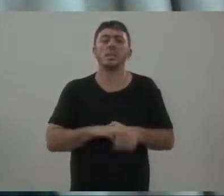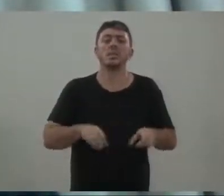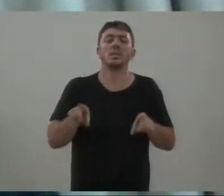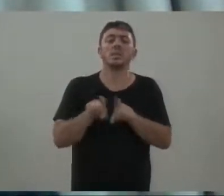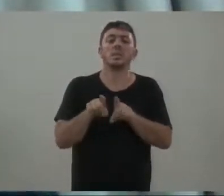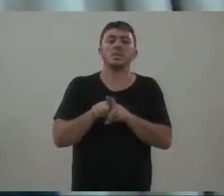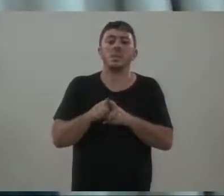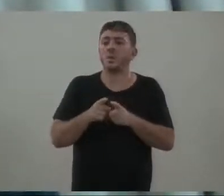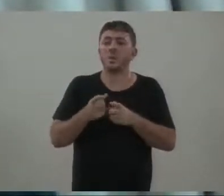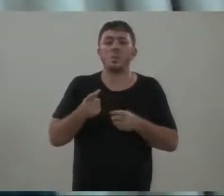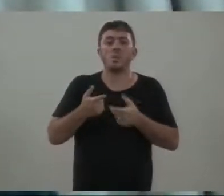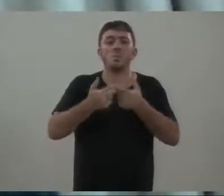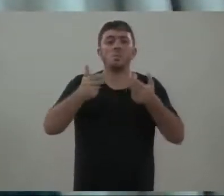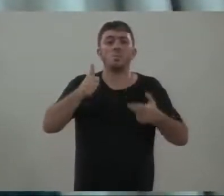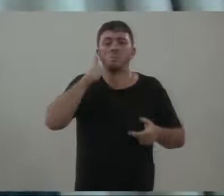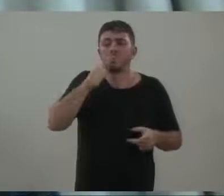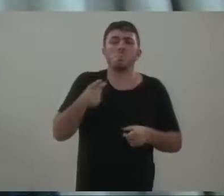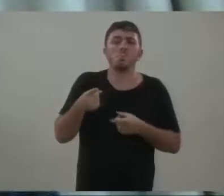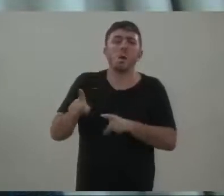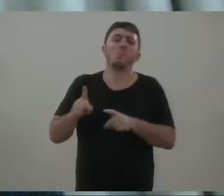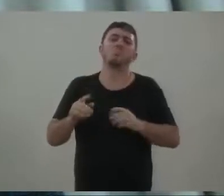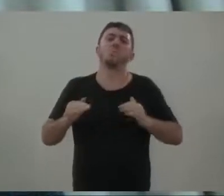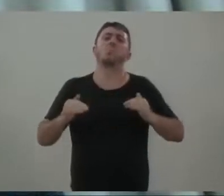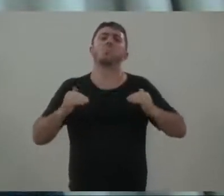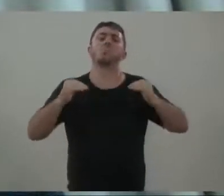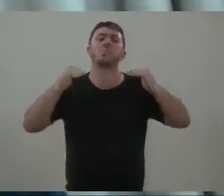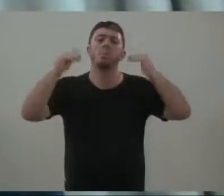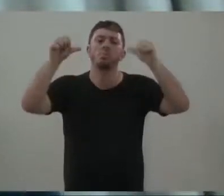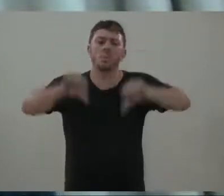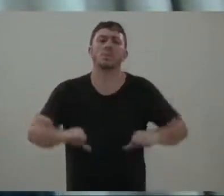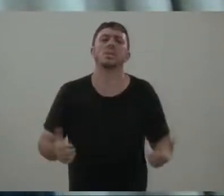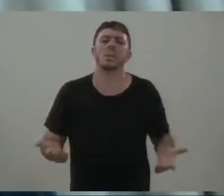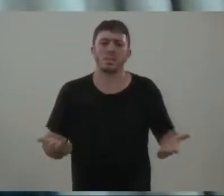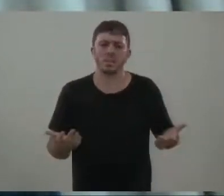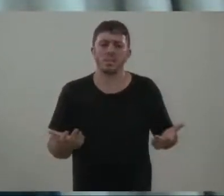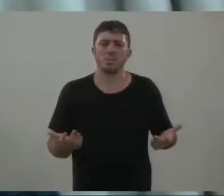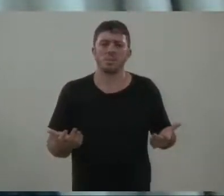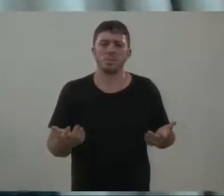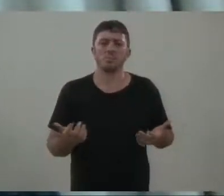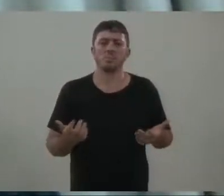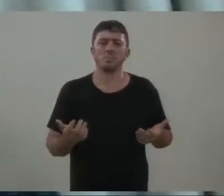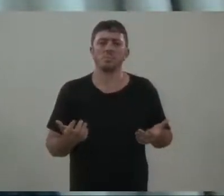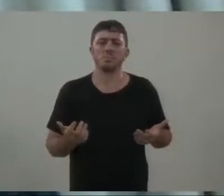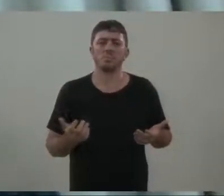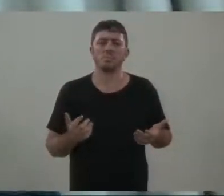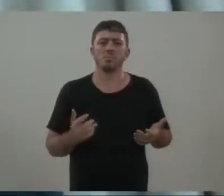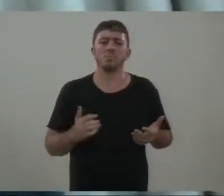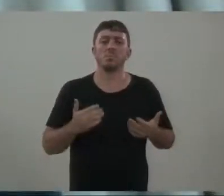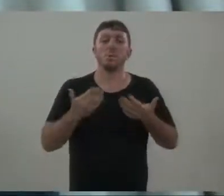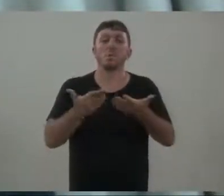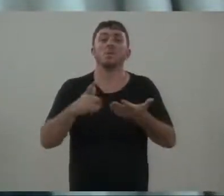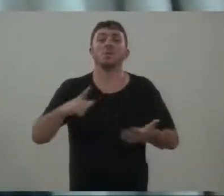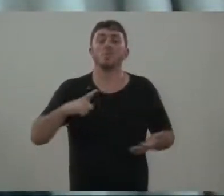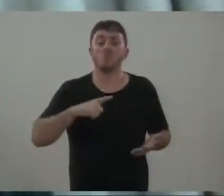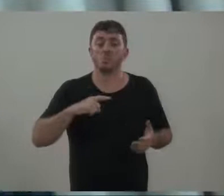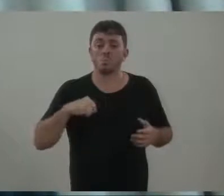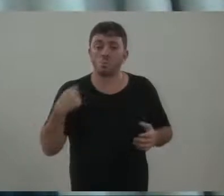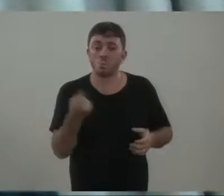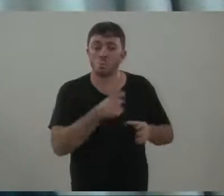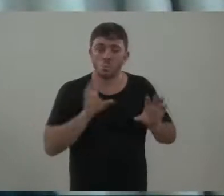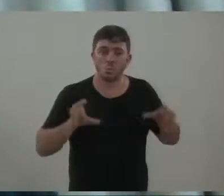assim assustadoramente. Então, é válido que as nossas forças de